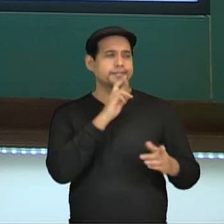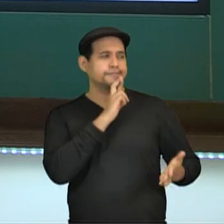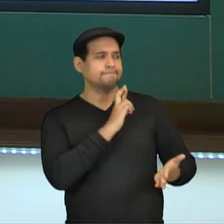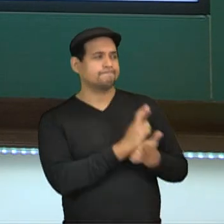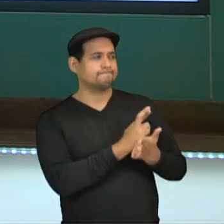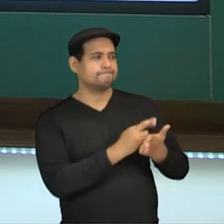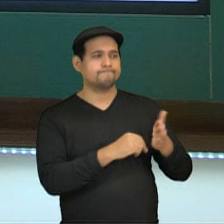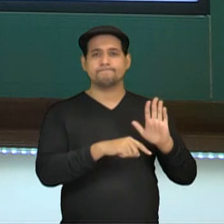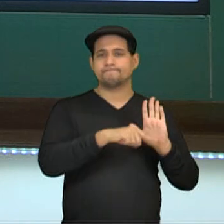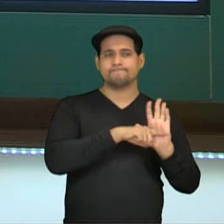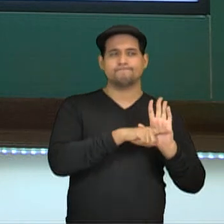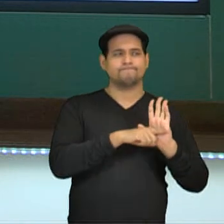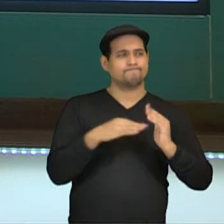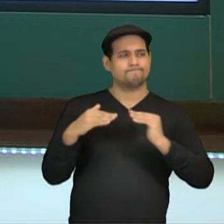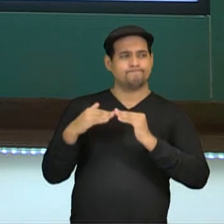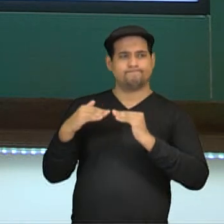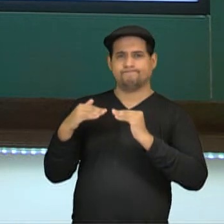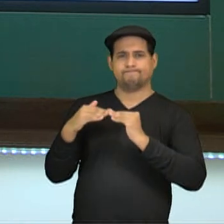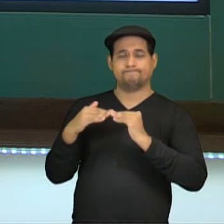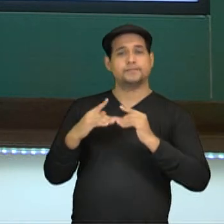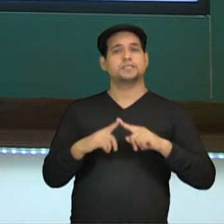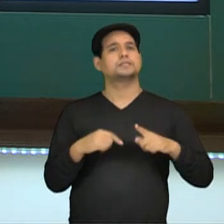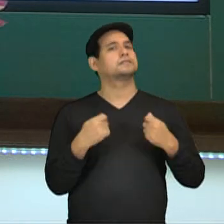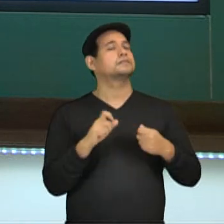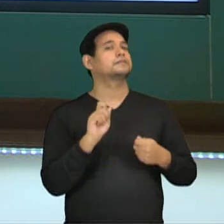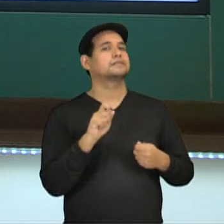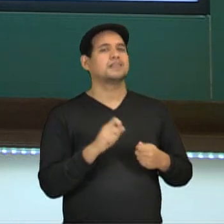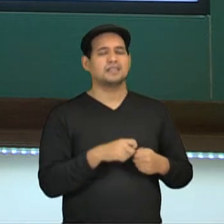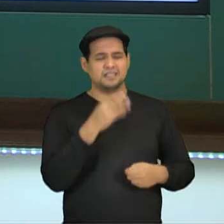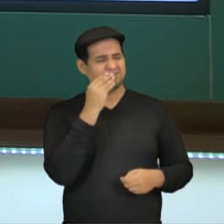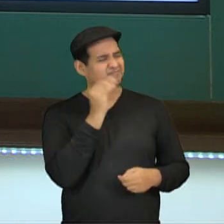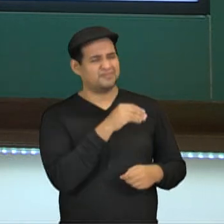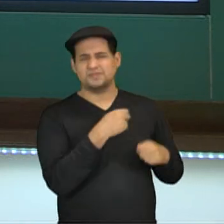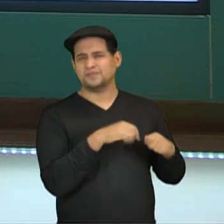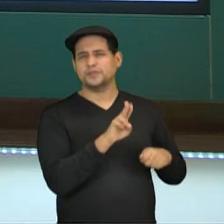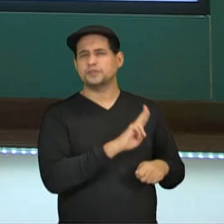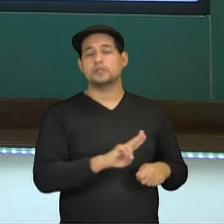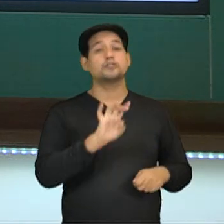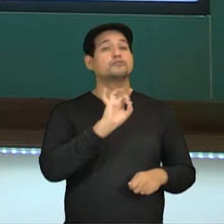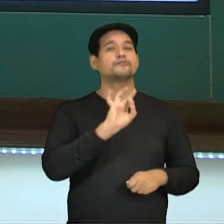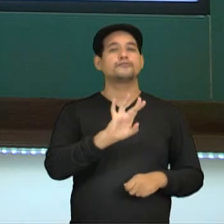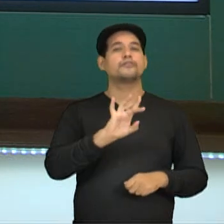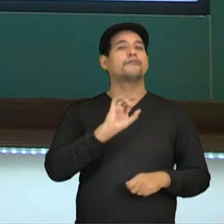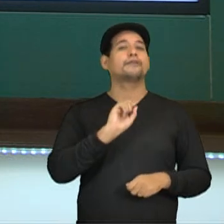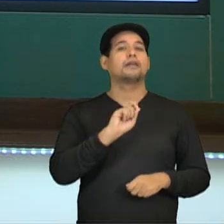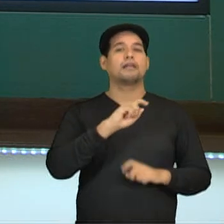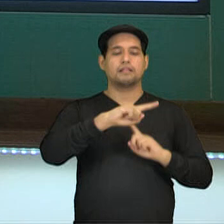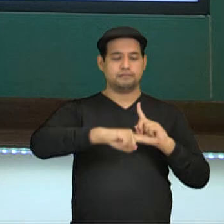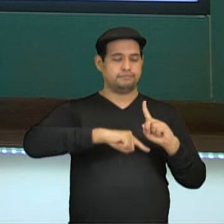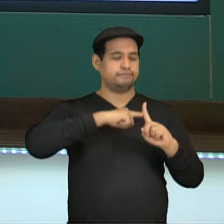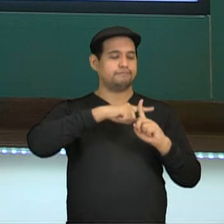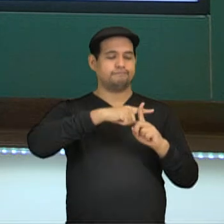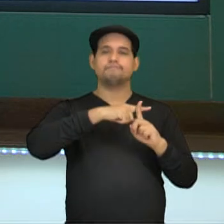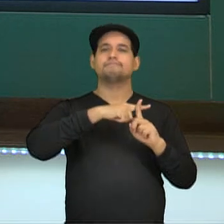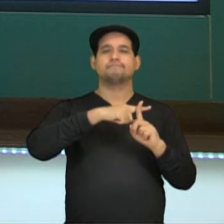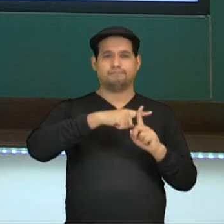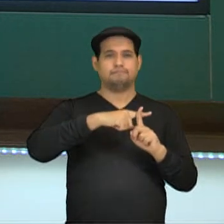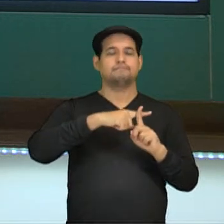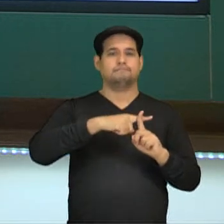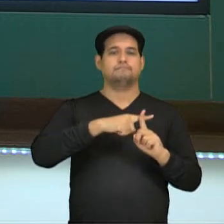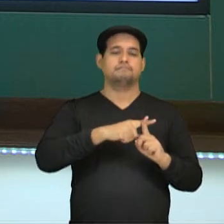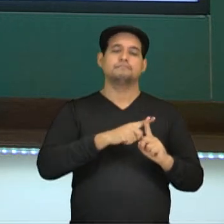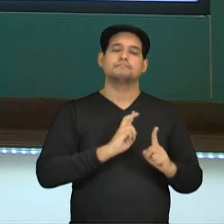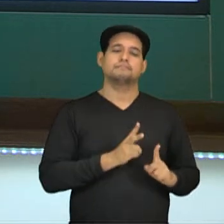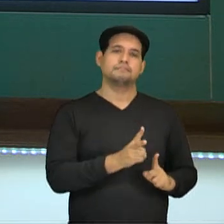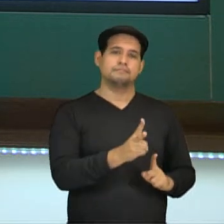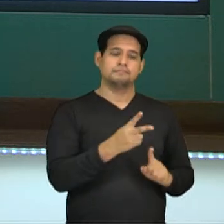respostas negativas não vão fazer sentido. Então, a gente vai ignorar elas e ficar apenas com a positiva, mesmo